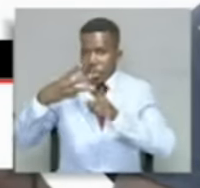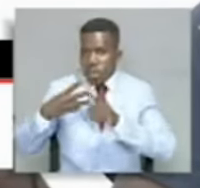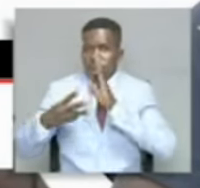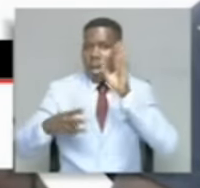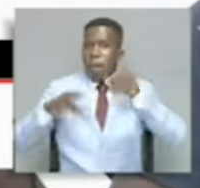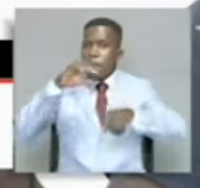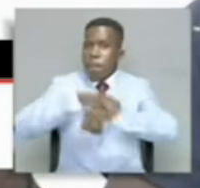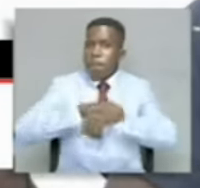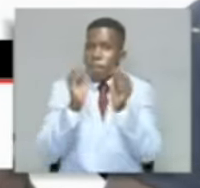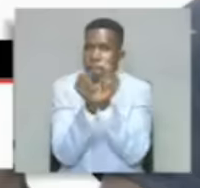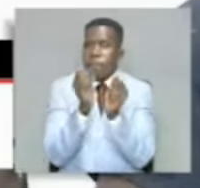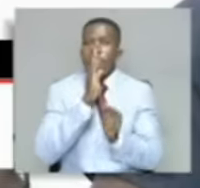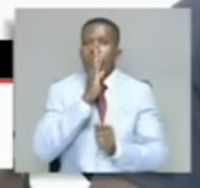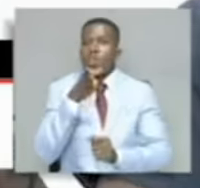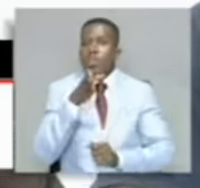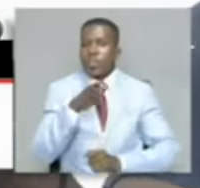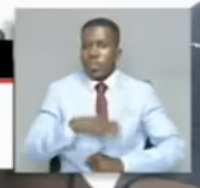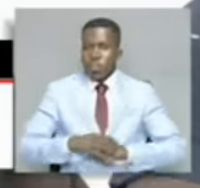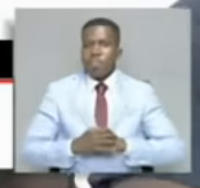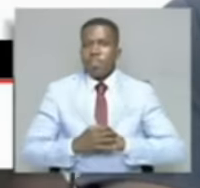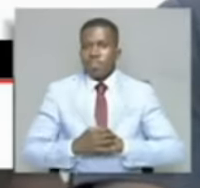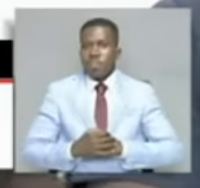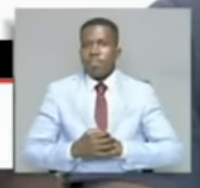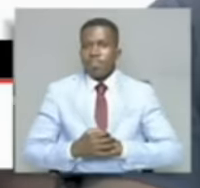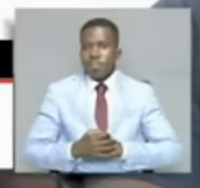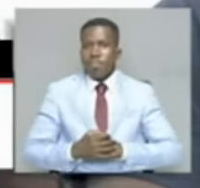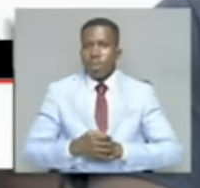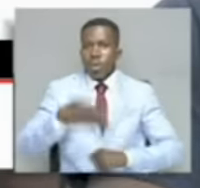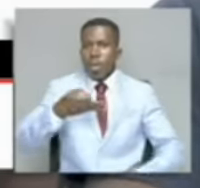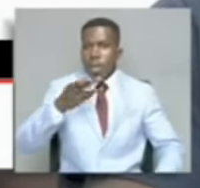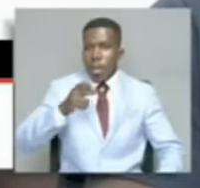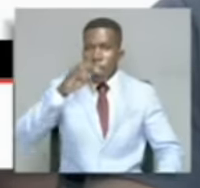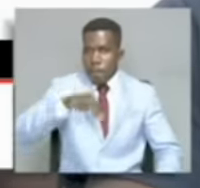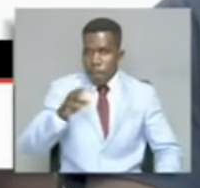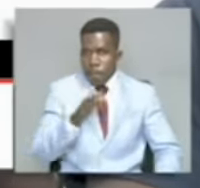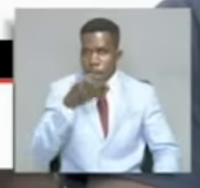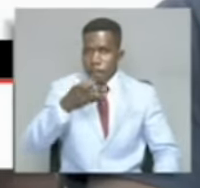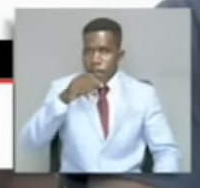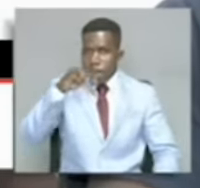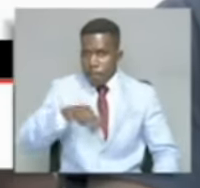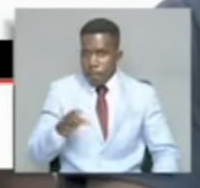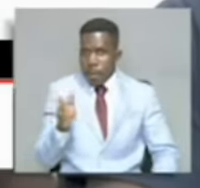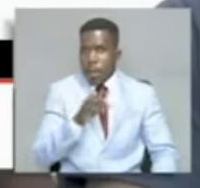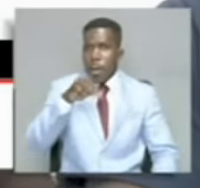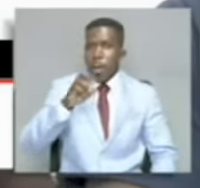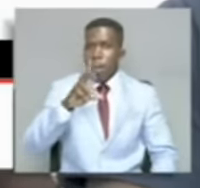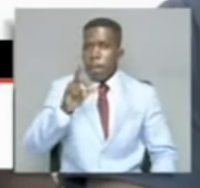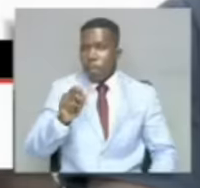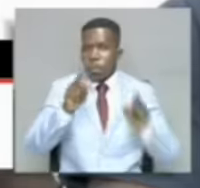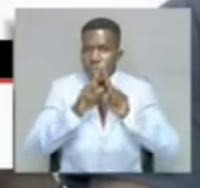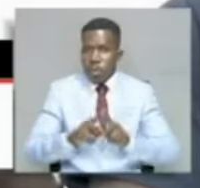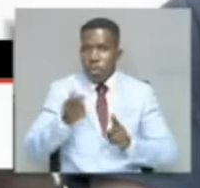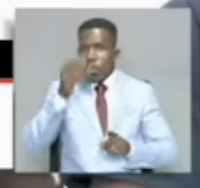detidos, tanto esses indivíduos que nos referimos, que é o Pampam, o Mula e o Raul,